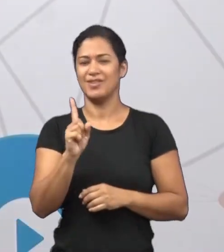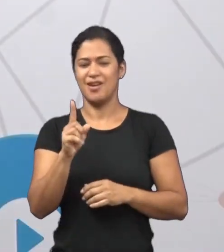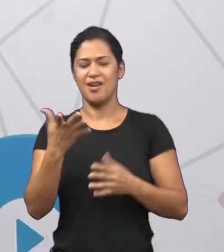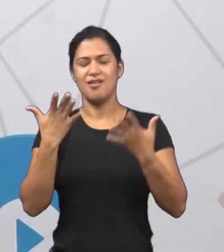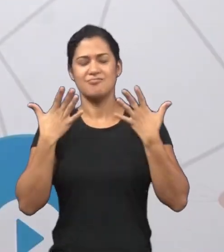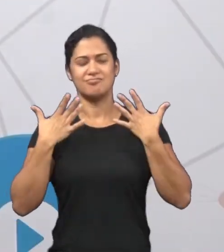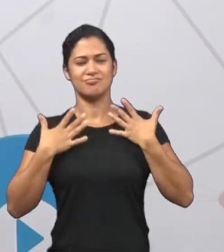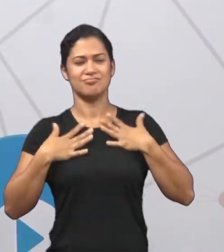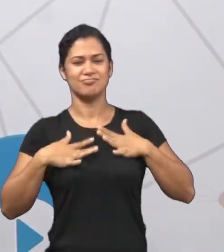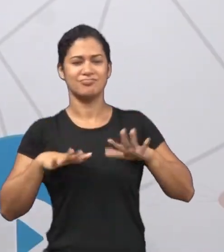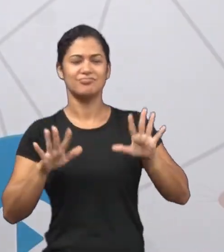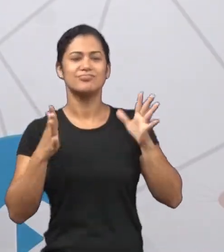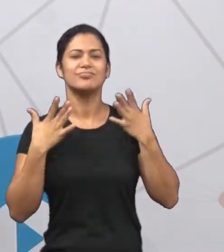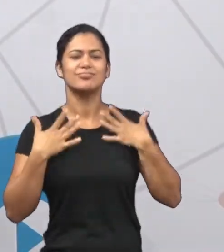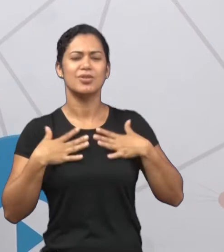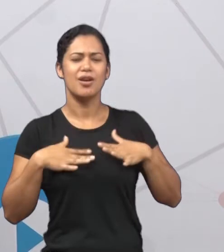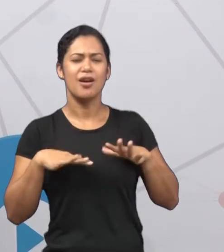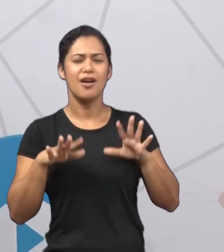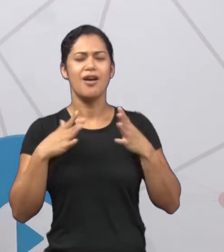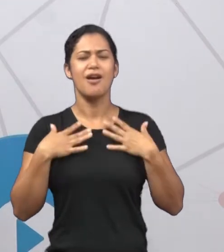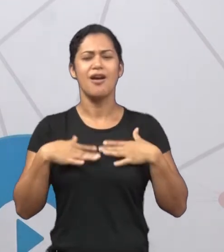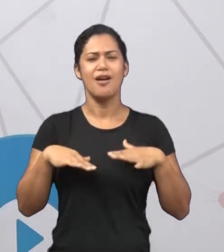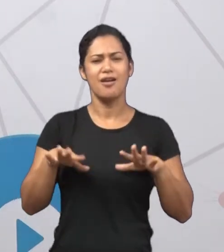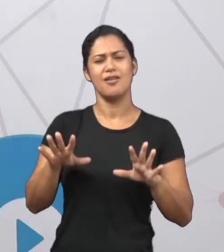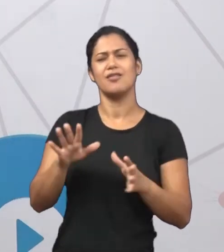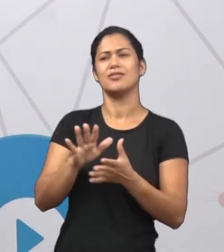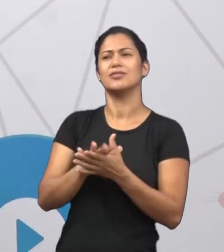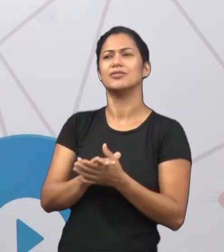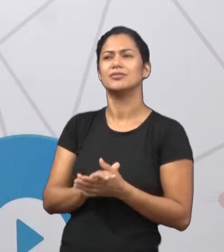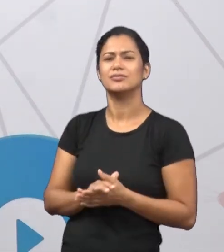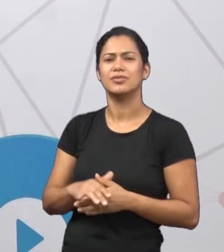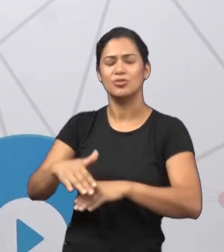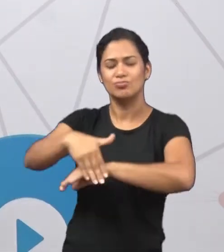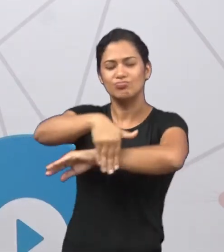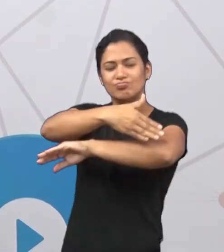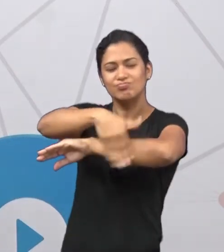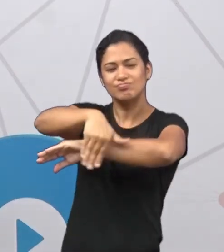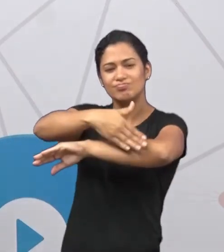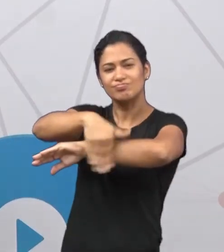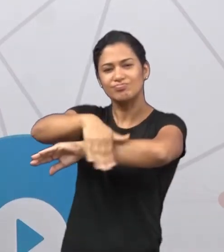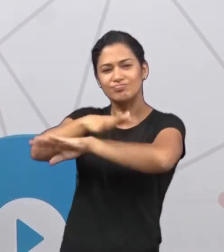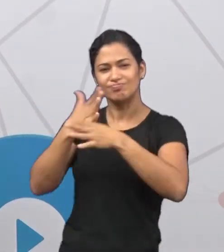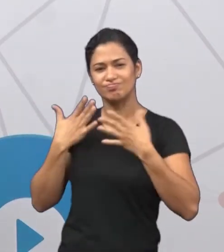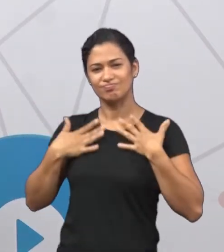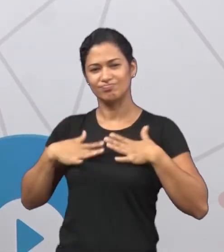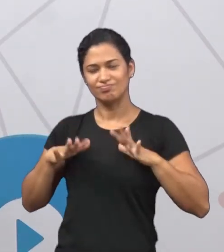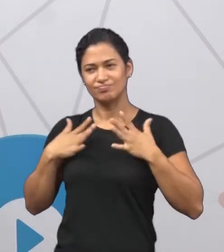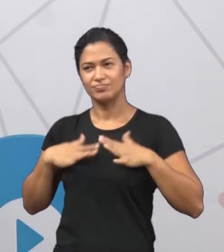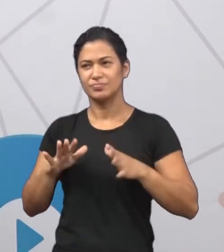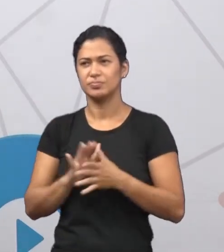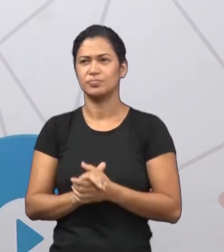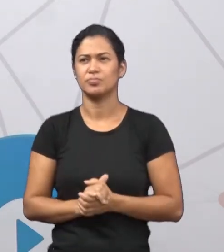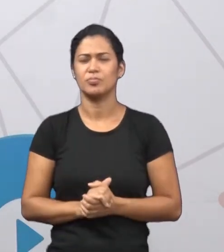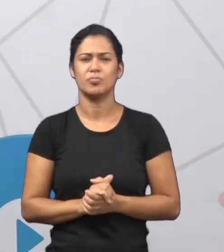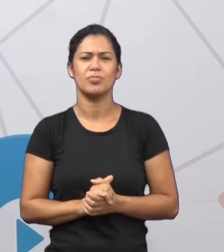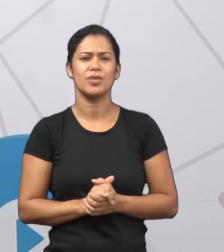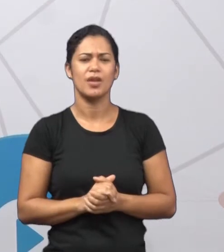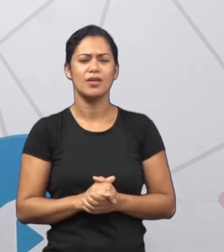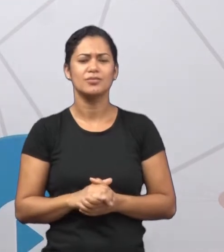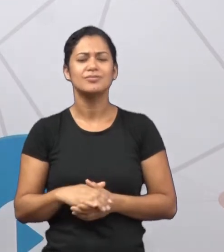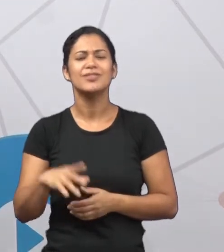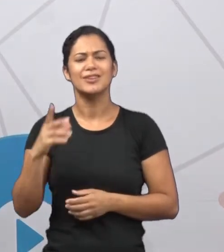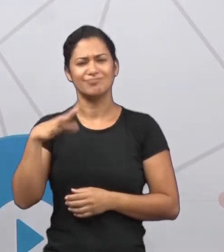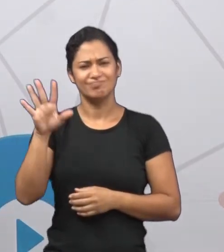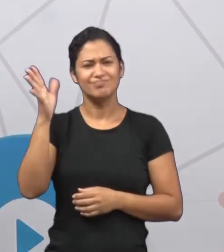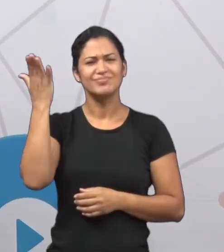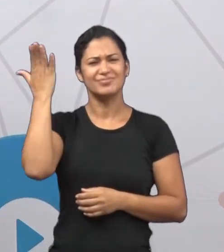Você observa que não tem muito trânsito. Não tem trânsito nenhum, na verdade, né? Uma rua bem tranquila. Que é um pouco parecida com a